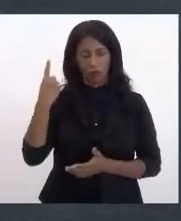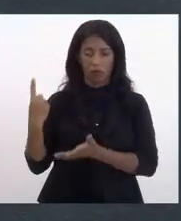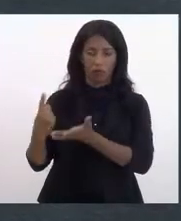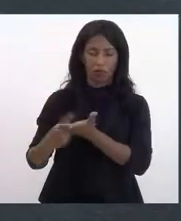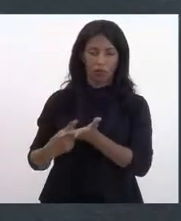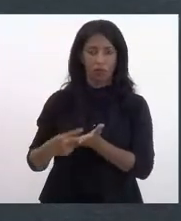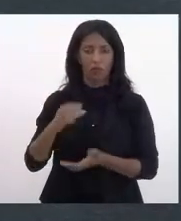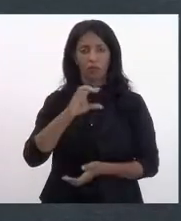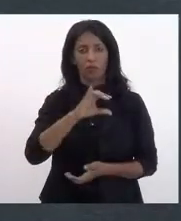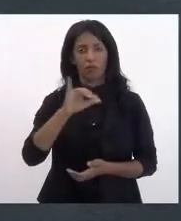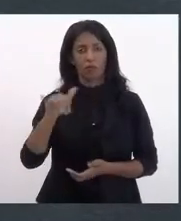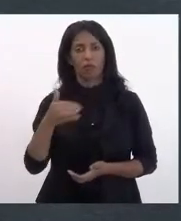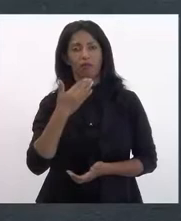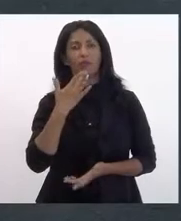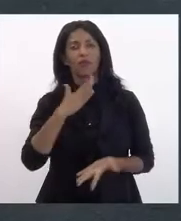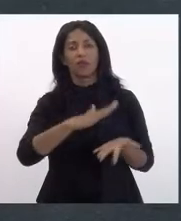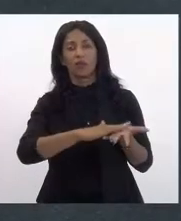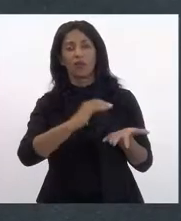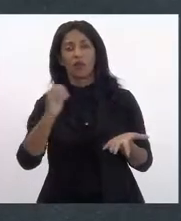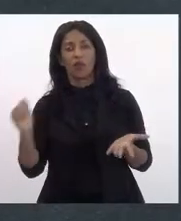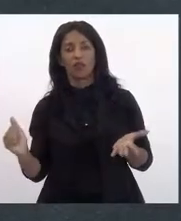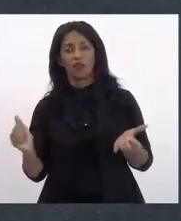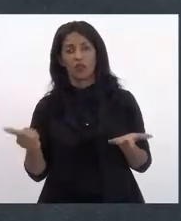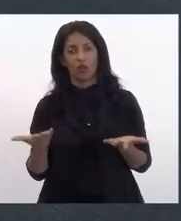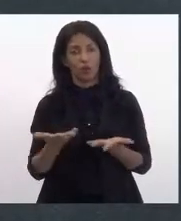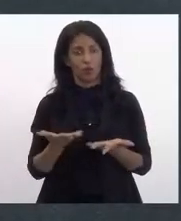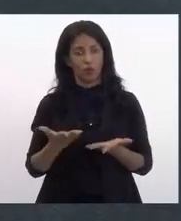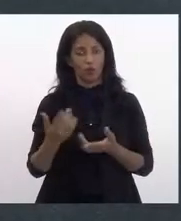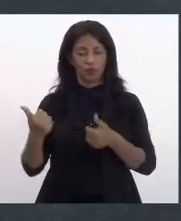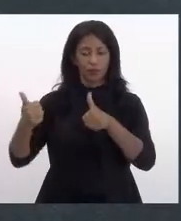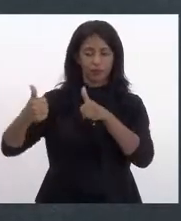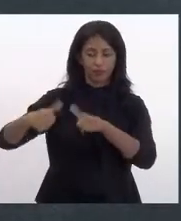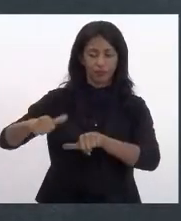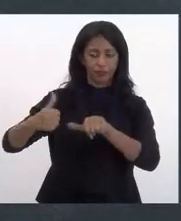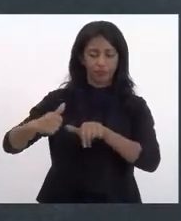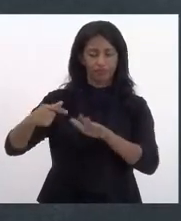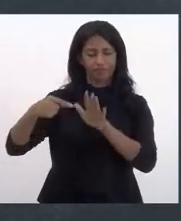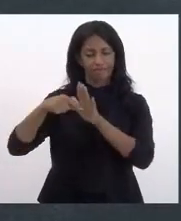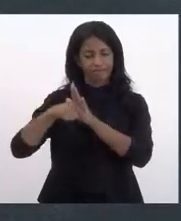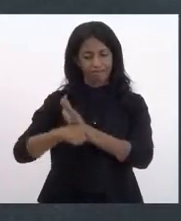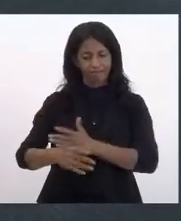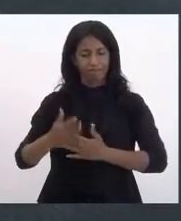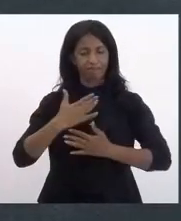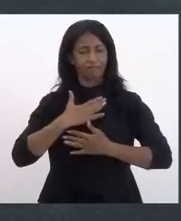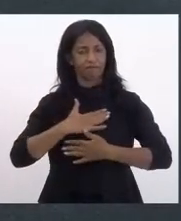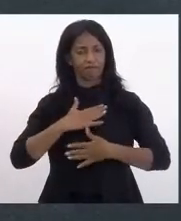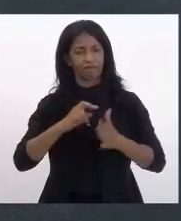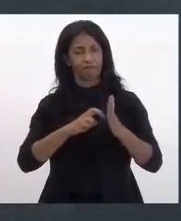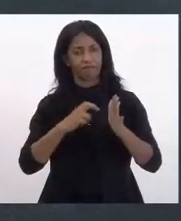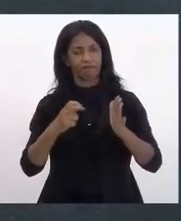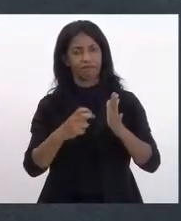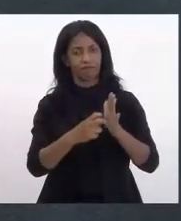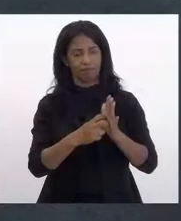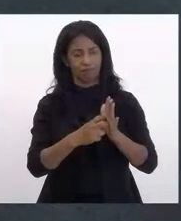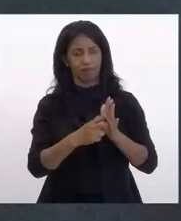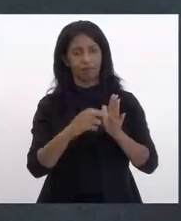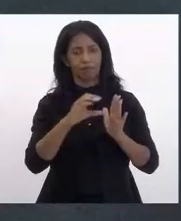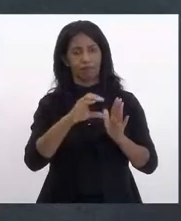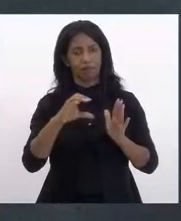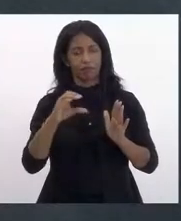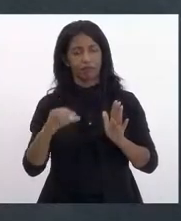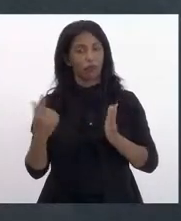a CCJ, de pedir a retirada de pauta para uma análise mais tranquila das emendas pela CCJ,